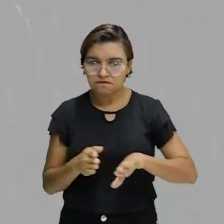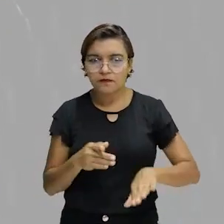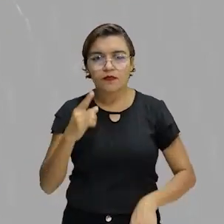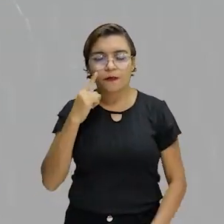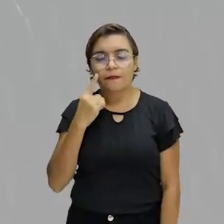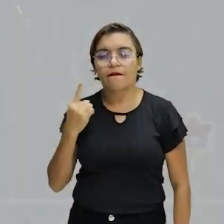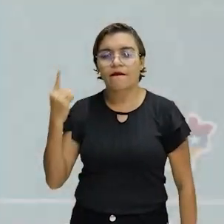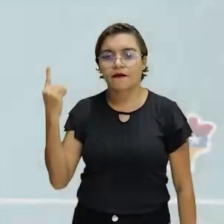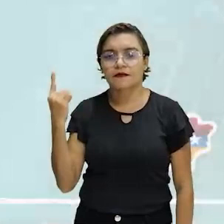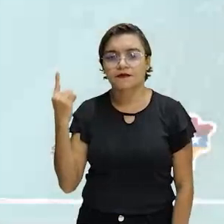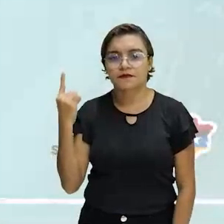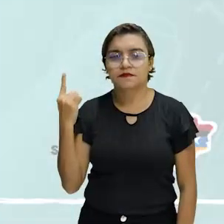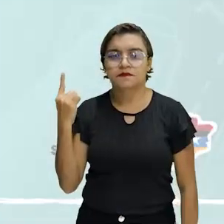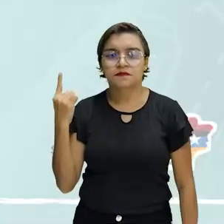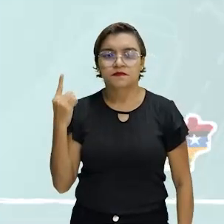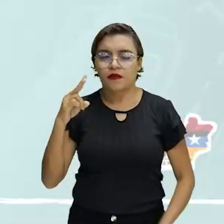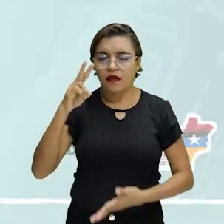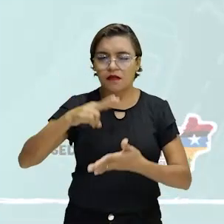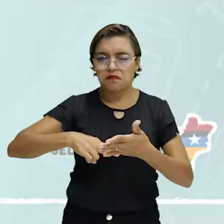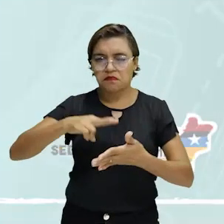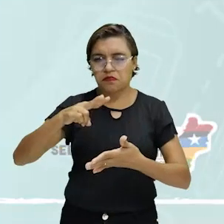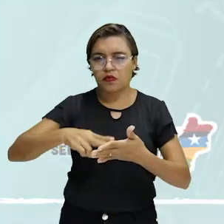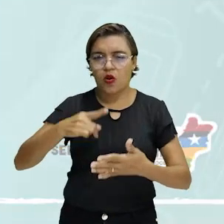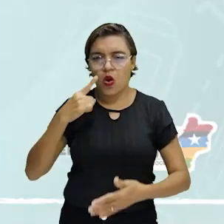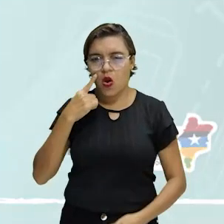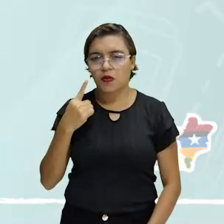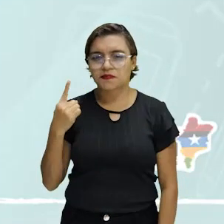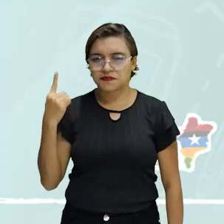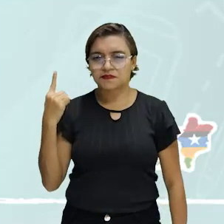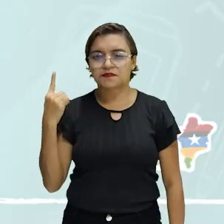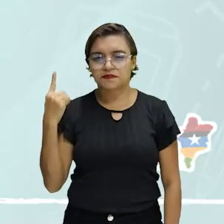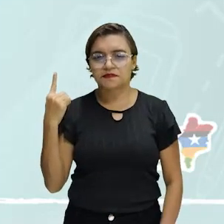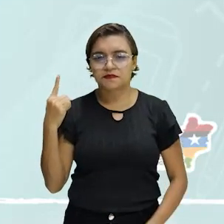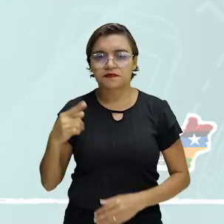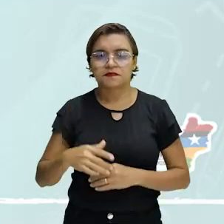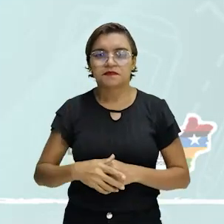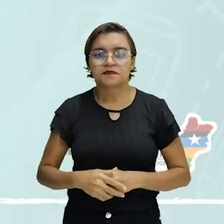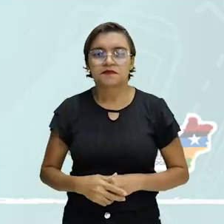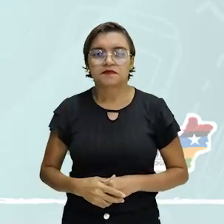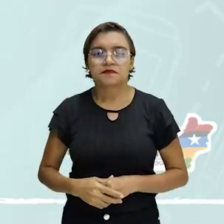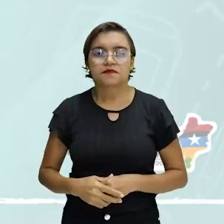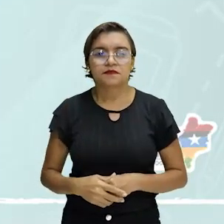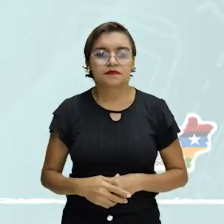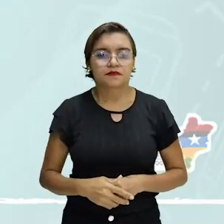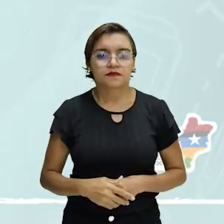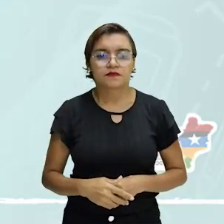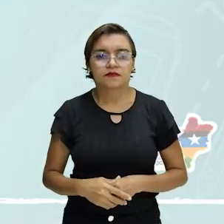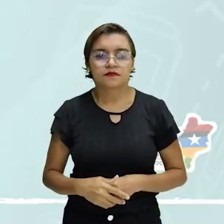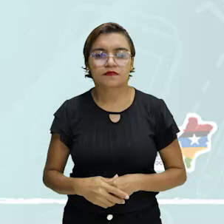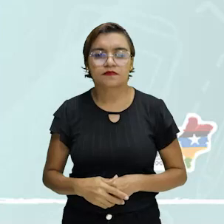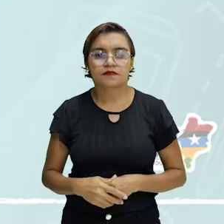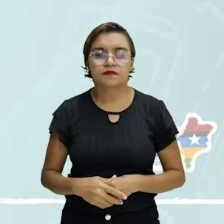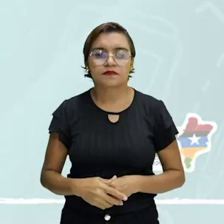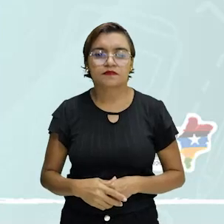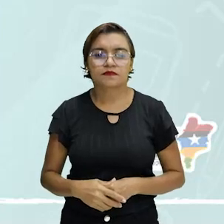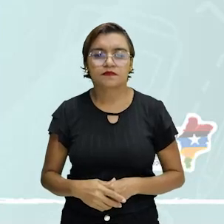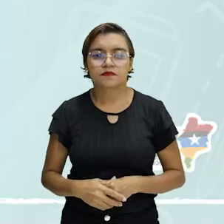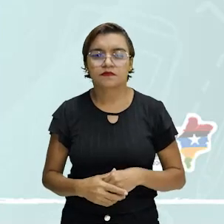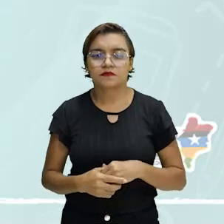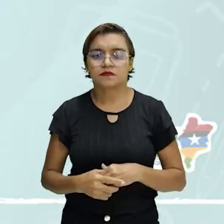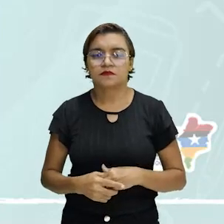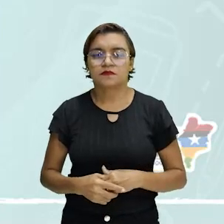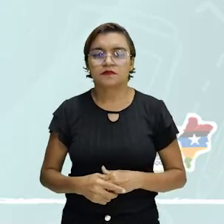próxima questão o mármore Rocha metamórfica composta principalmente de carbonato de cálcio